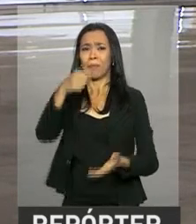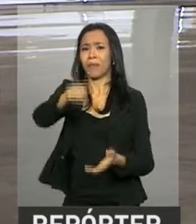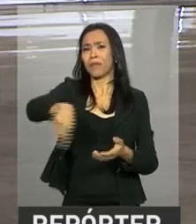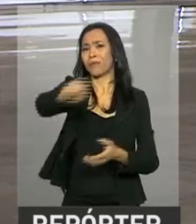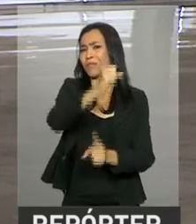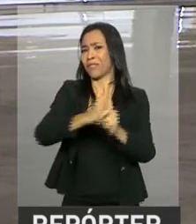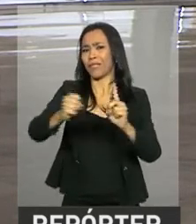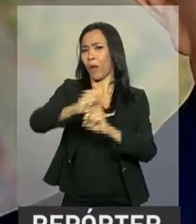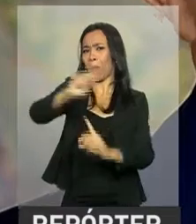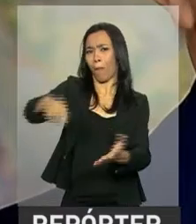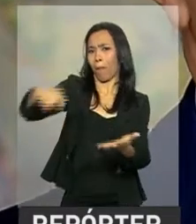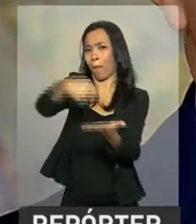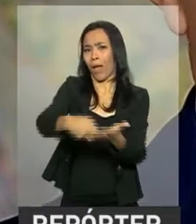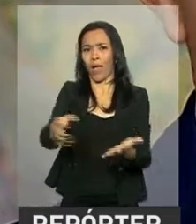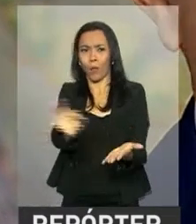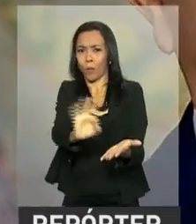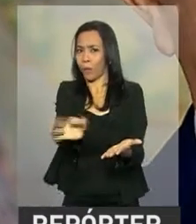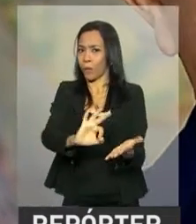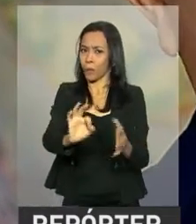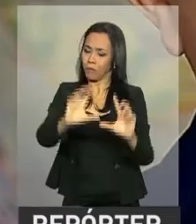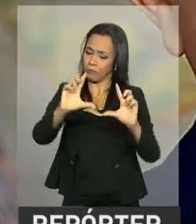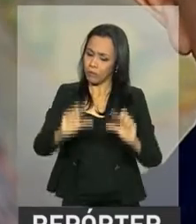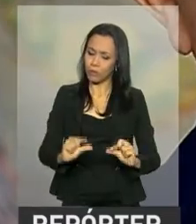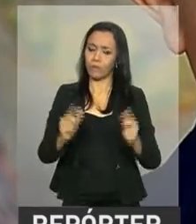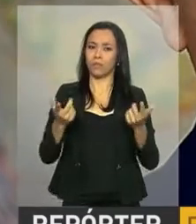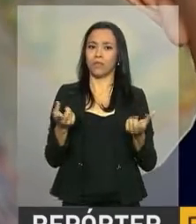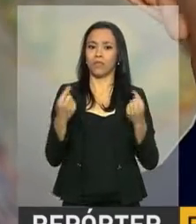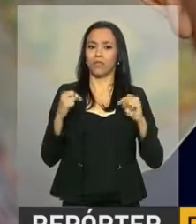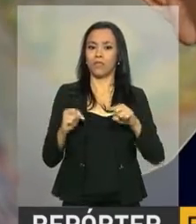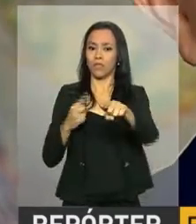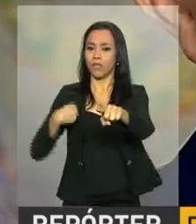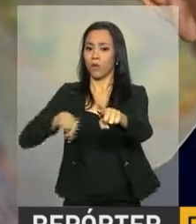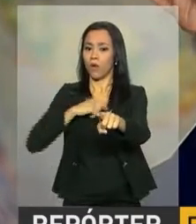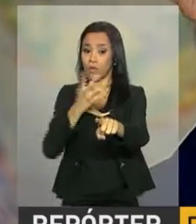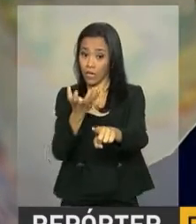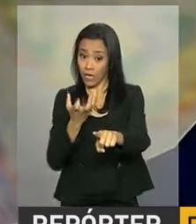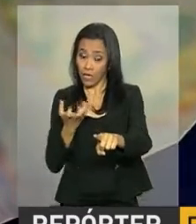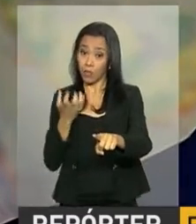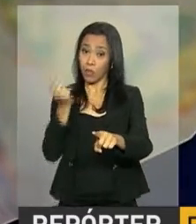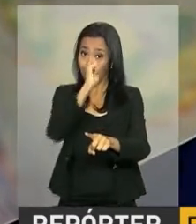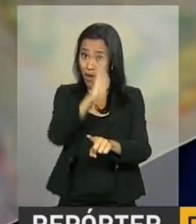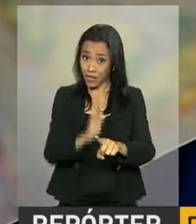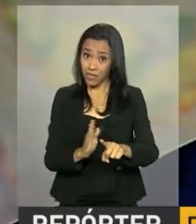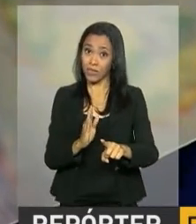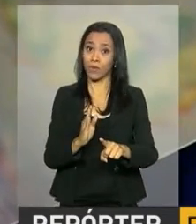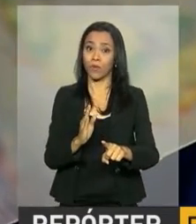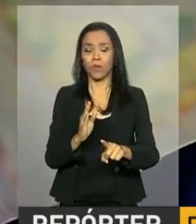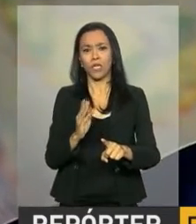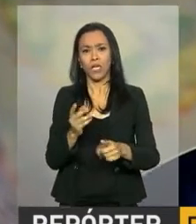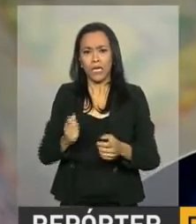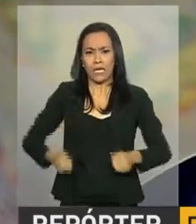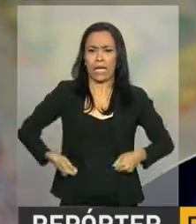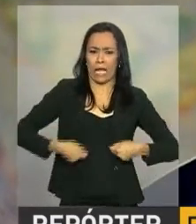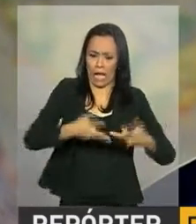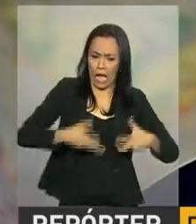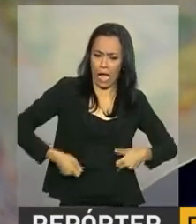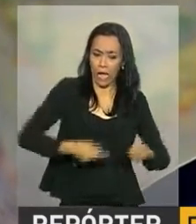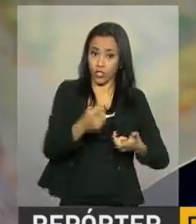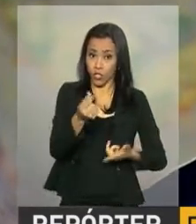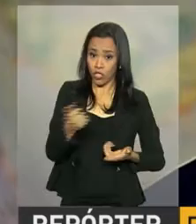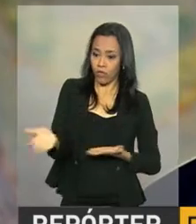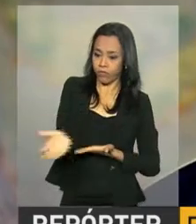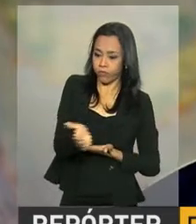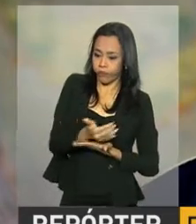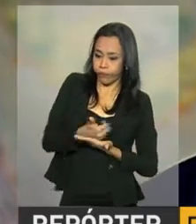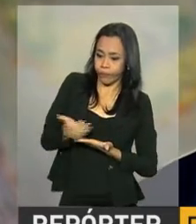cidadão nós queremos apenas é fazer com que o brasil gaste aquilo que arrecade é a retoma